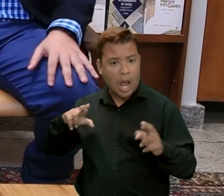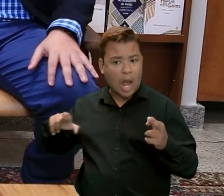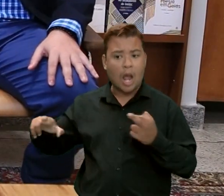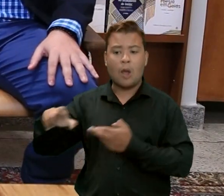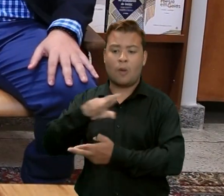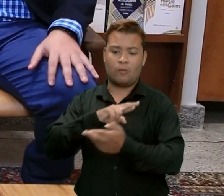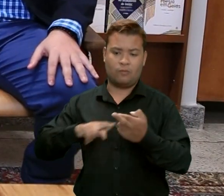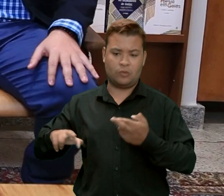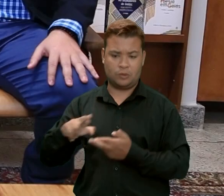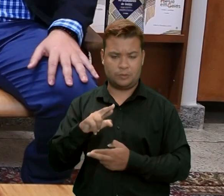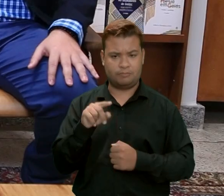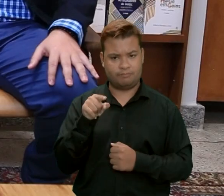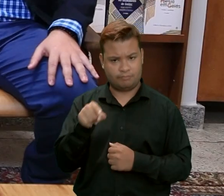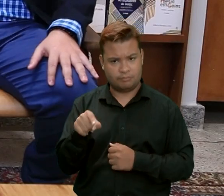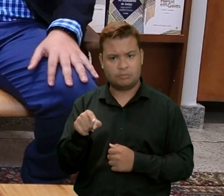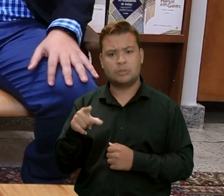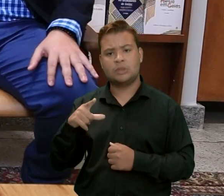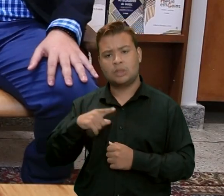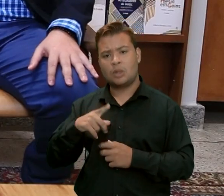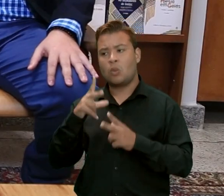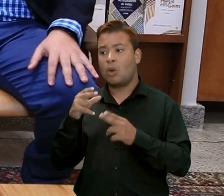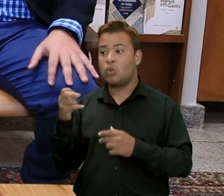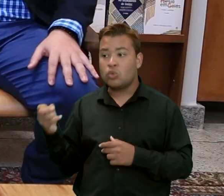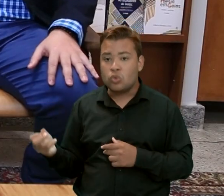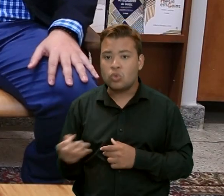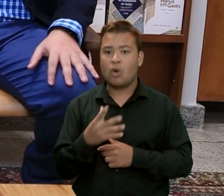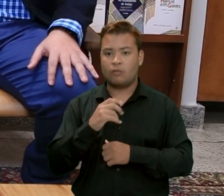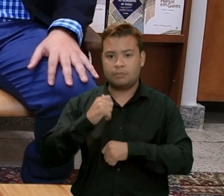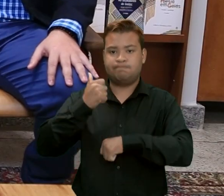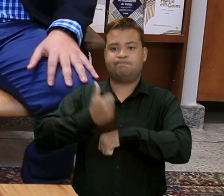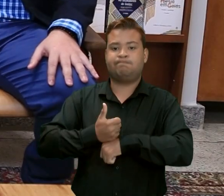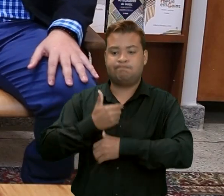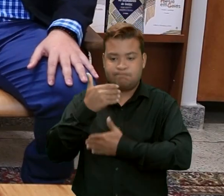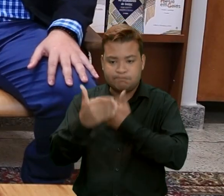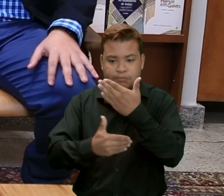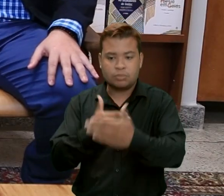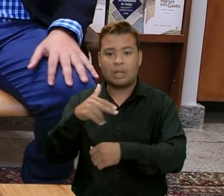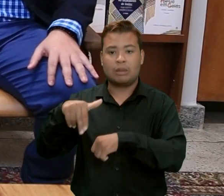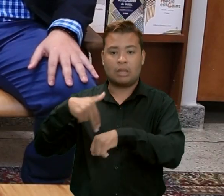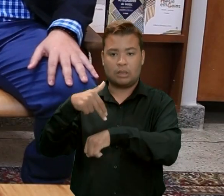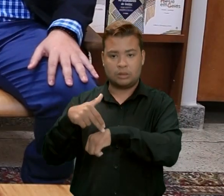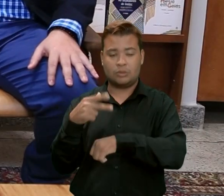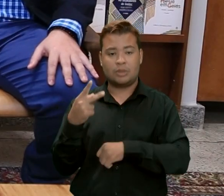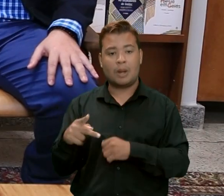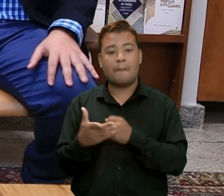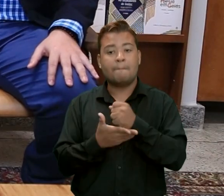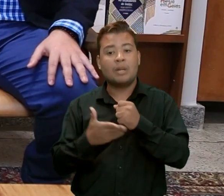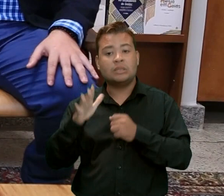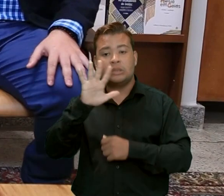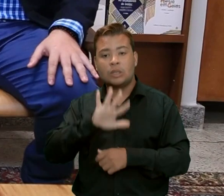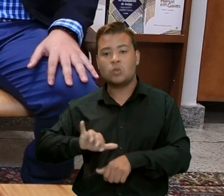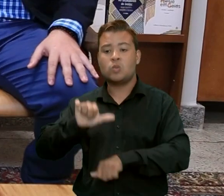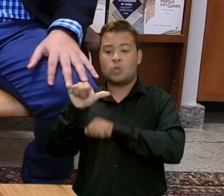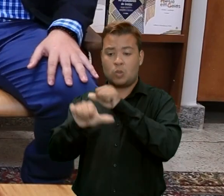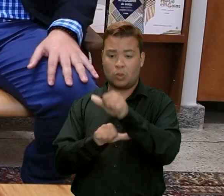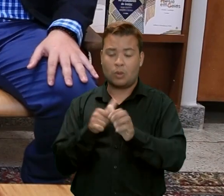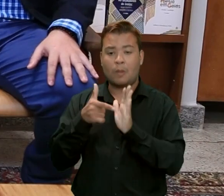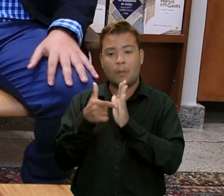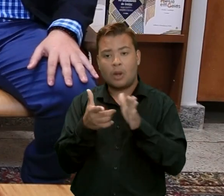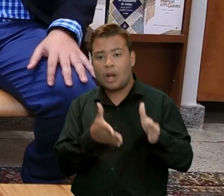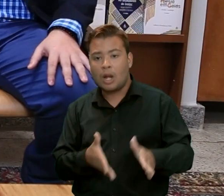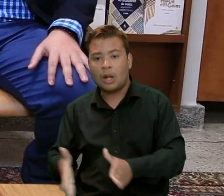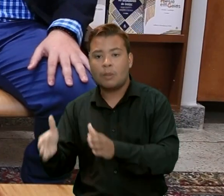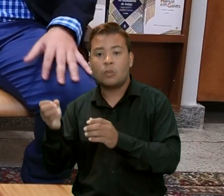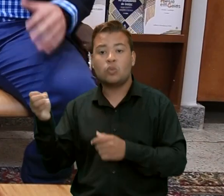primeiro momento, por meio de uma refundação da nação, na qual você altera as bases nacionais a fim de mostrar que um novo caminho era